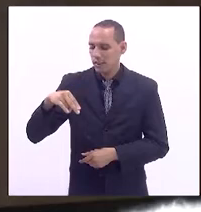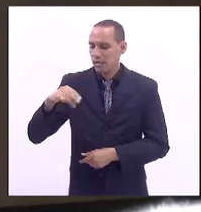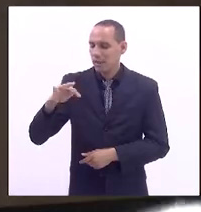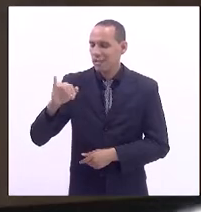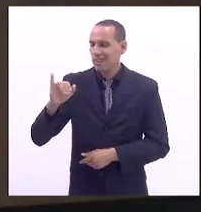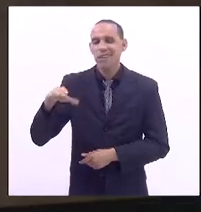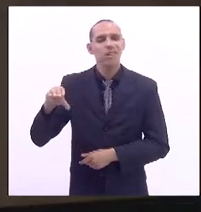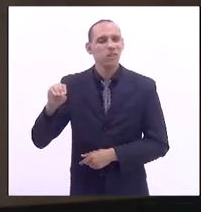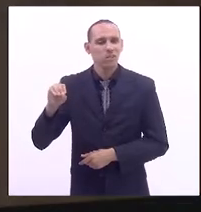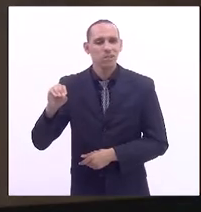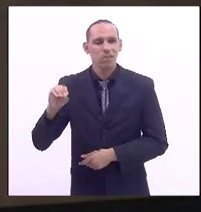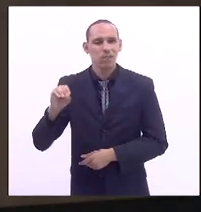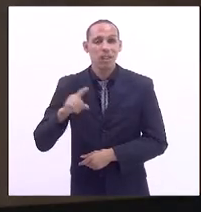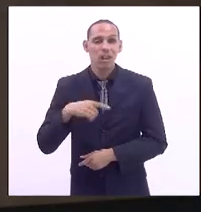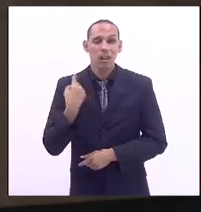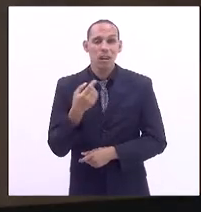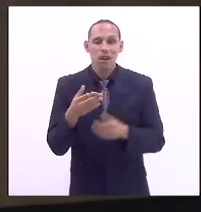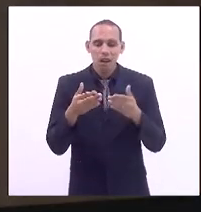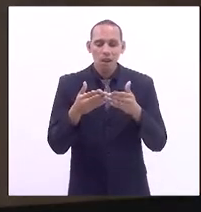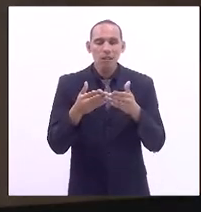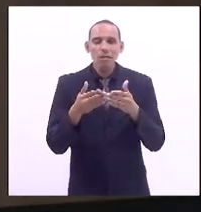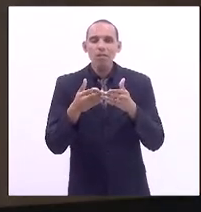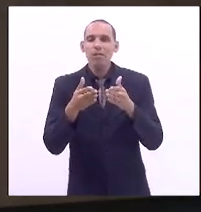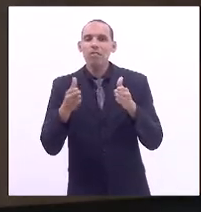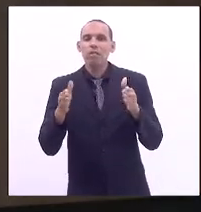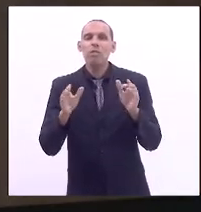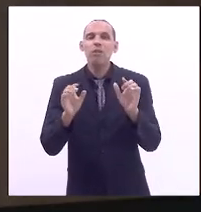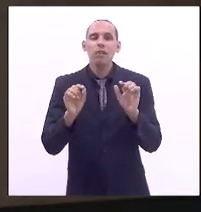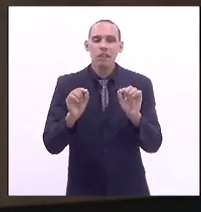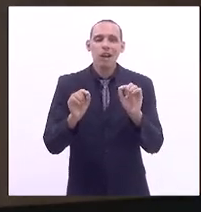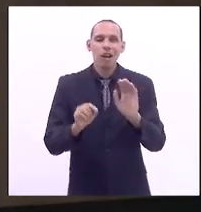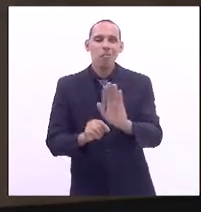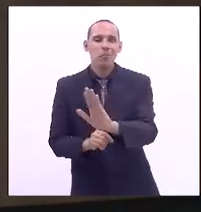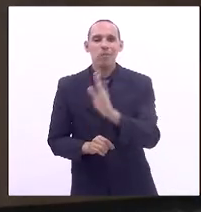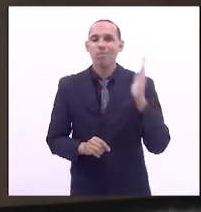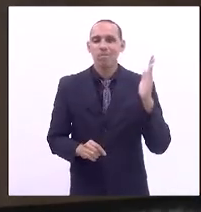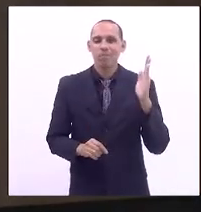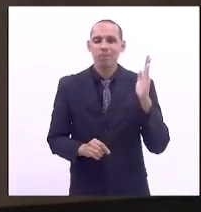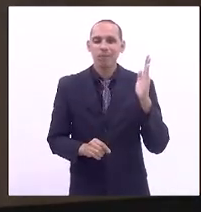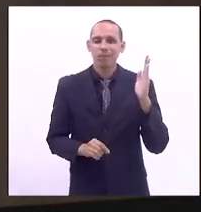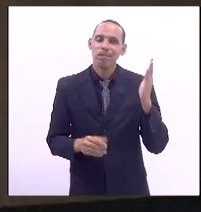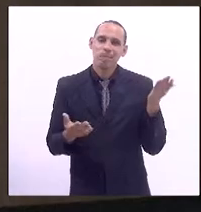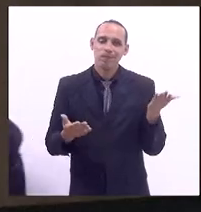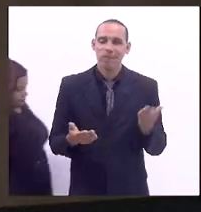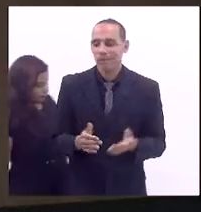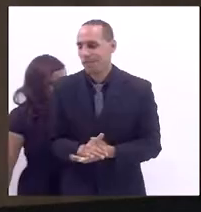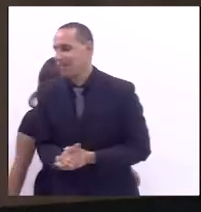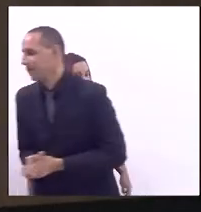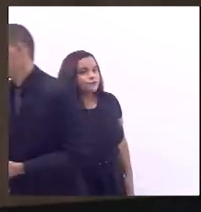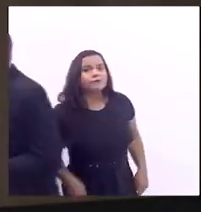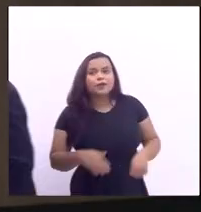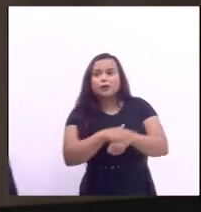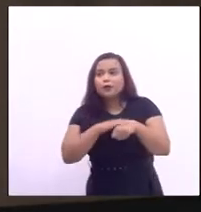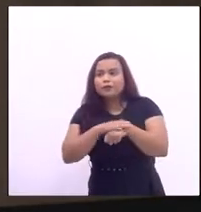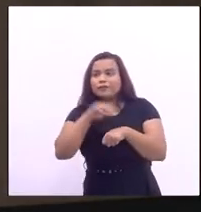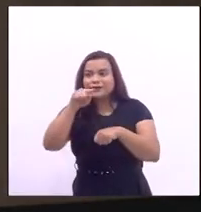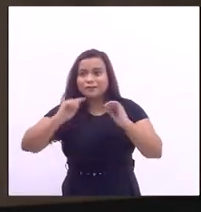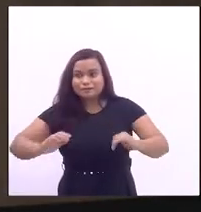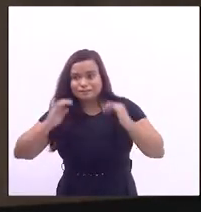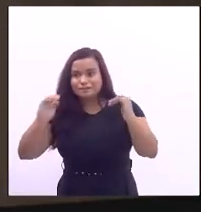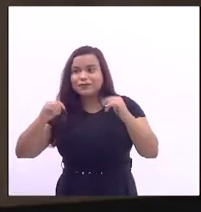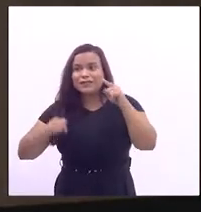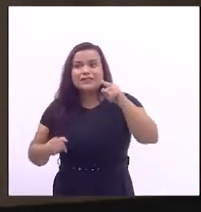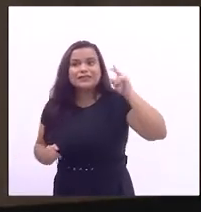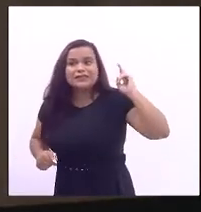tá aí abrindo esse essa porta para conversar com vossa excelência que sempre